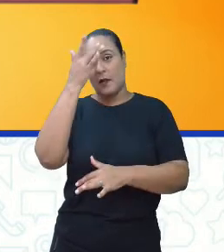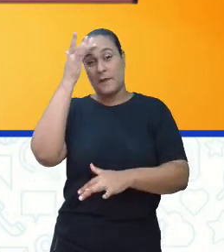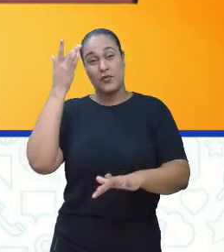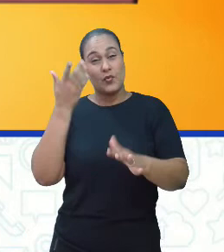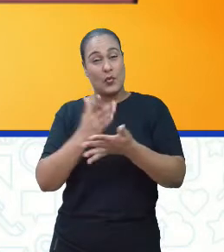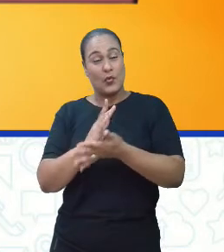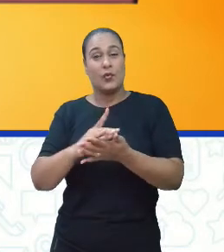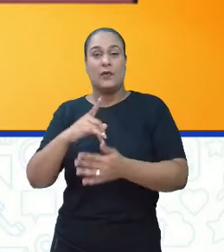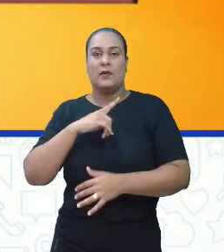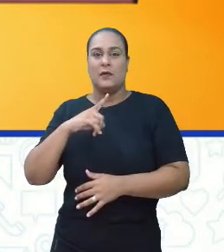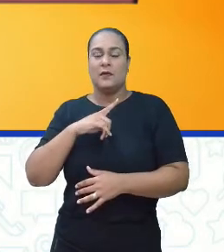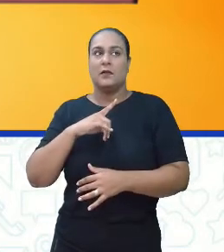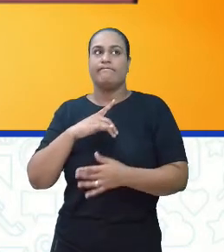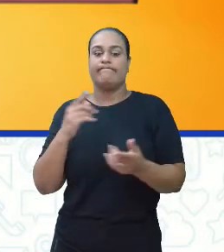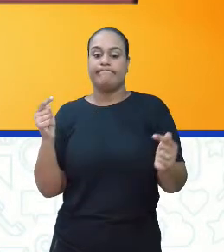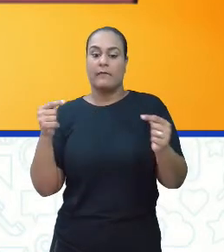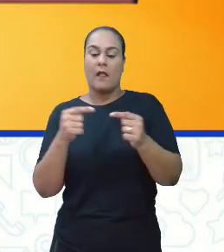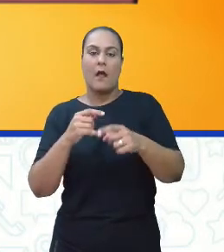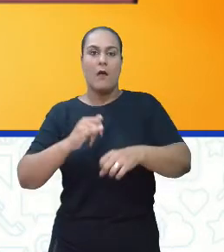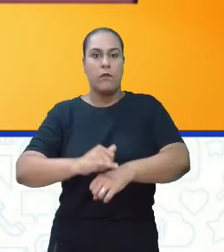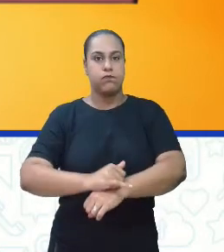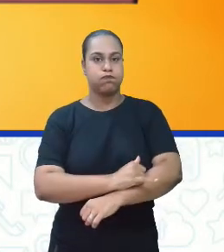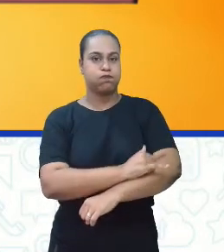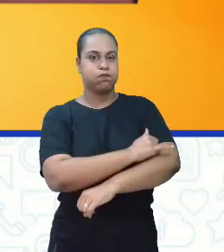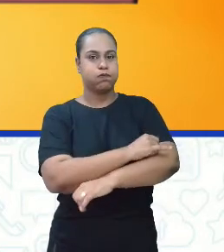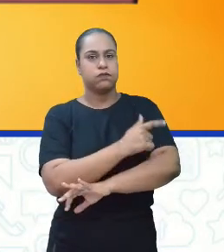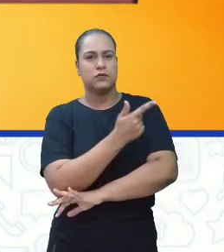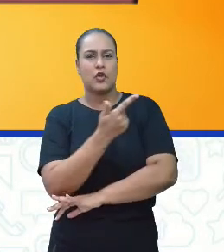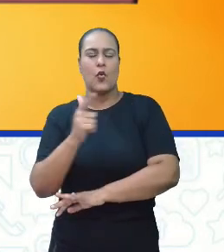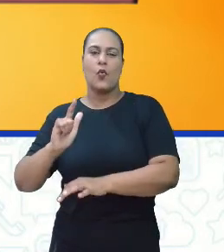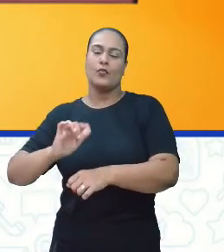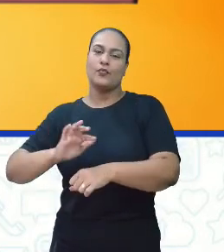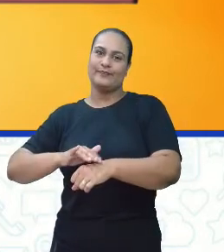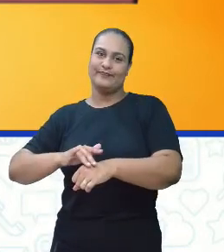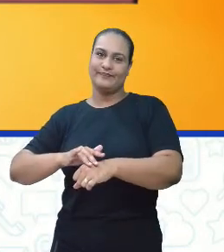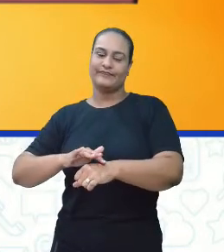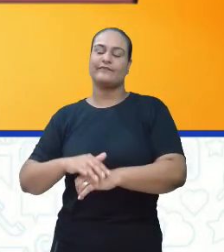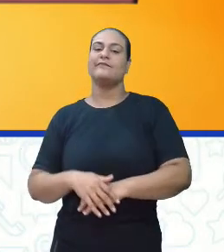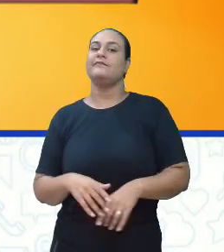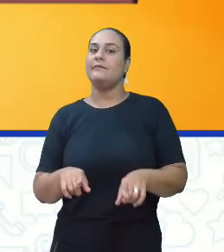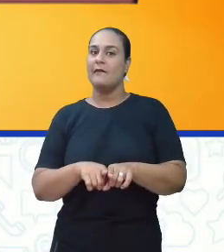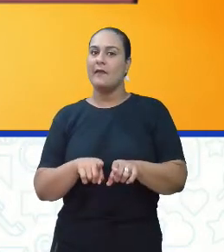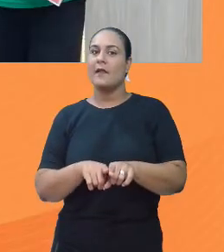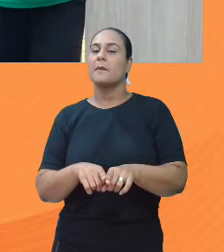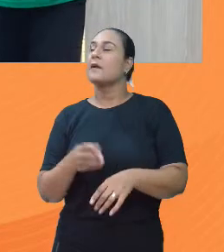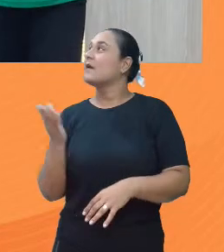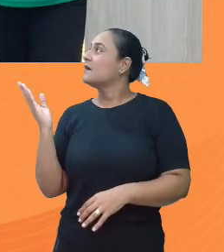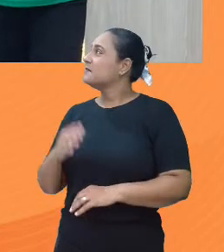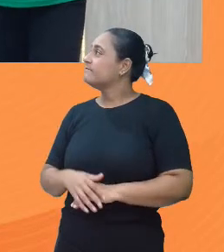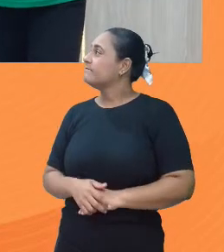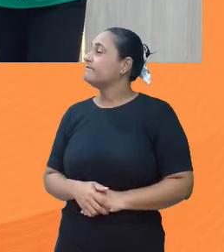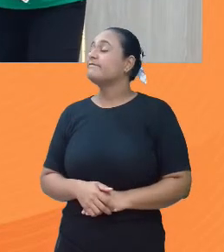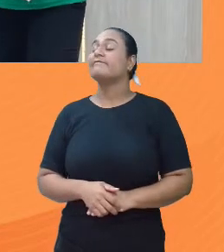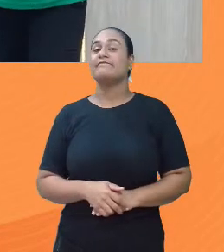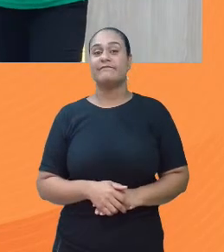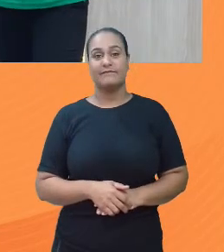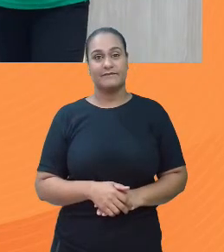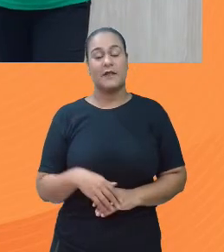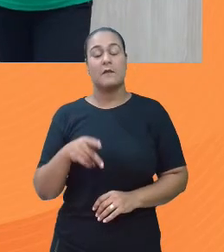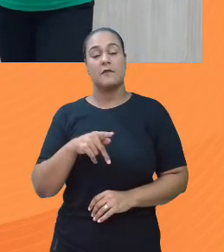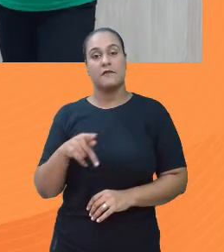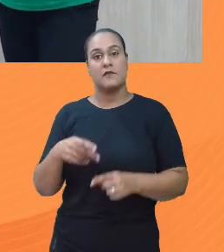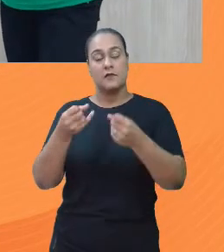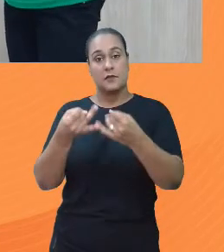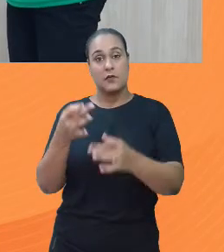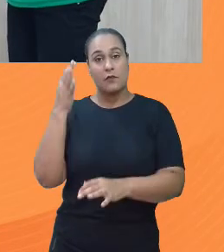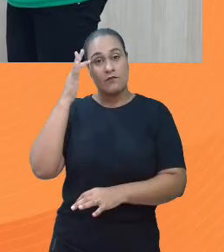relação aí à obesidade, né? E outras complicações. Então, aqui também, como a professora Cláudia falou, da enxaqueca, que a gente tem que ter